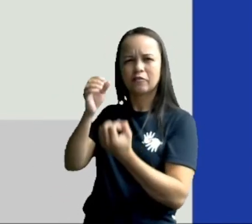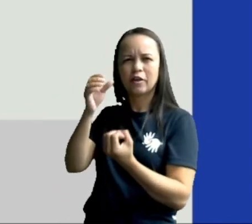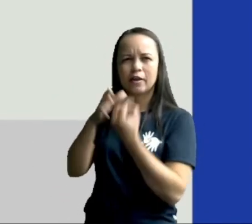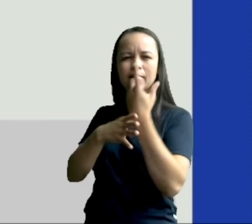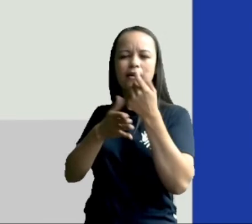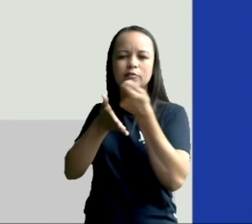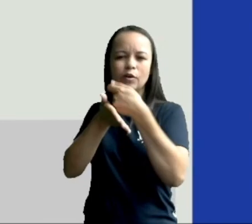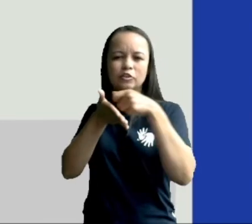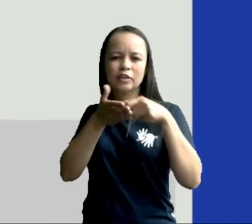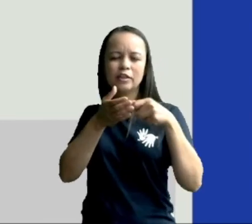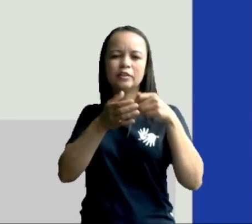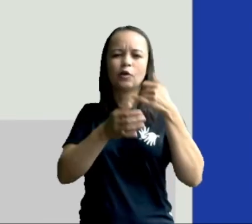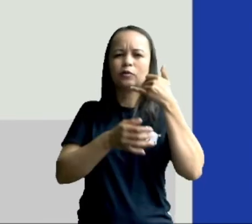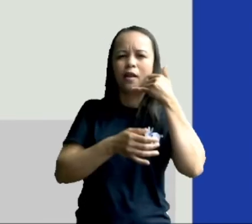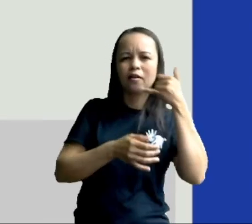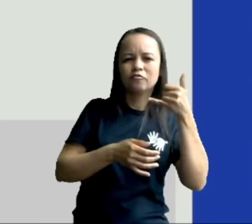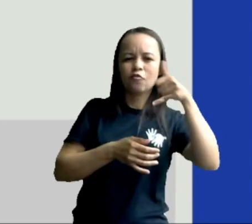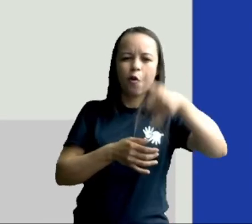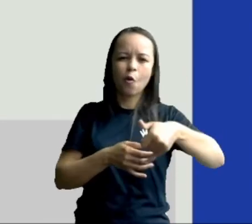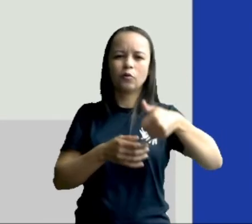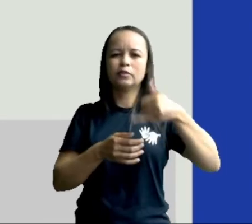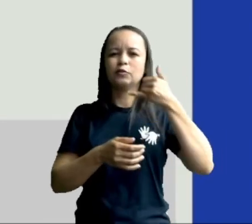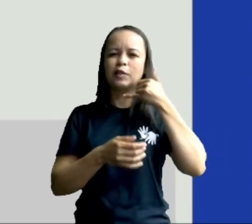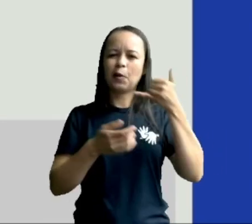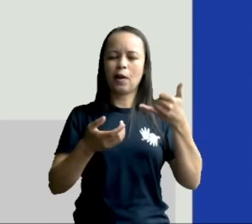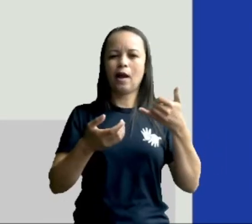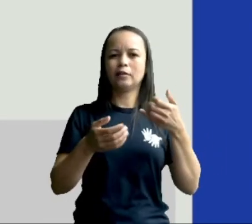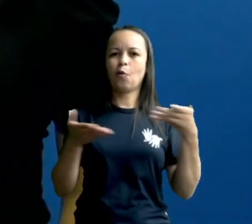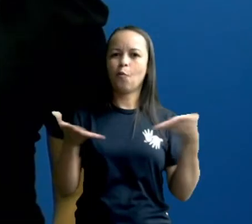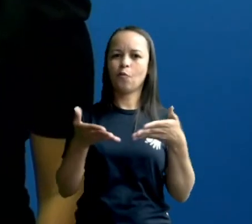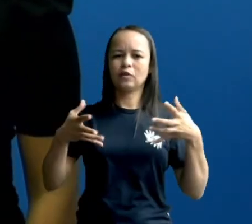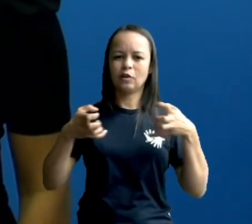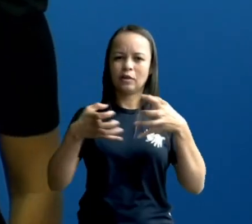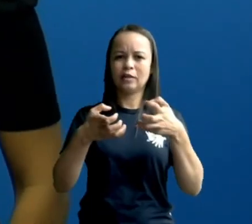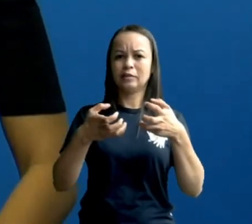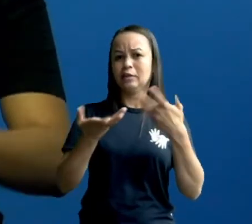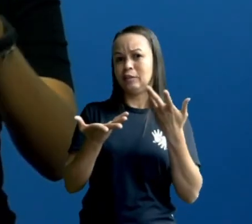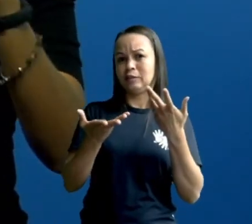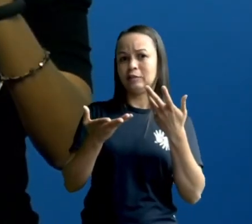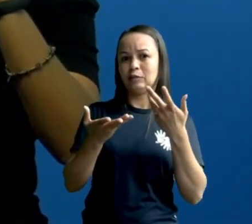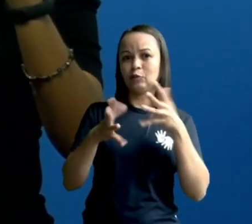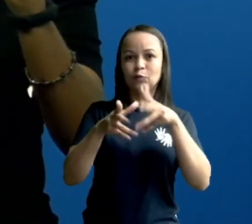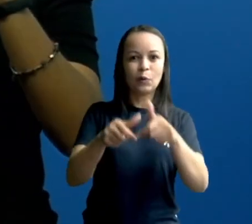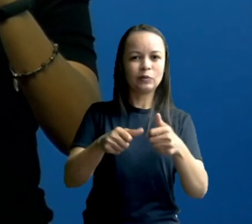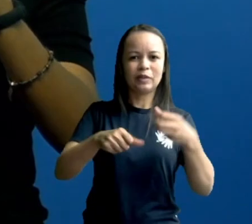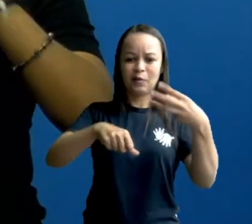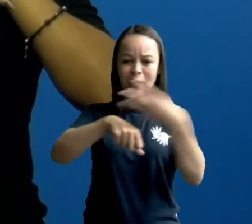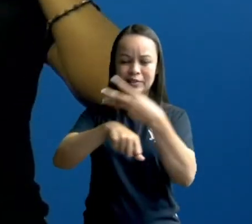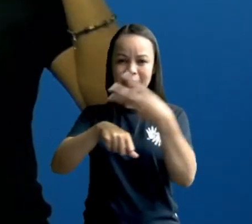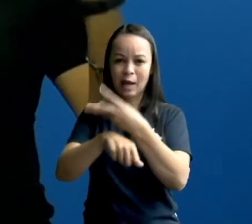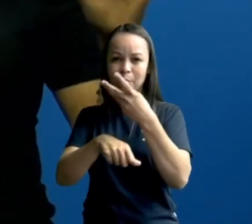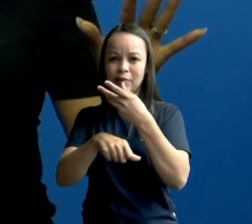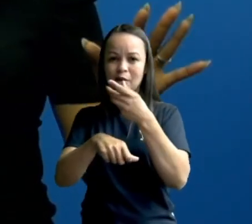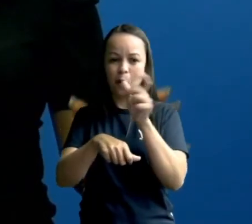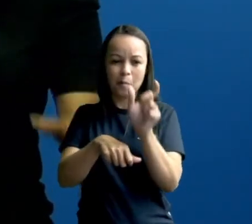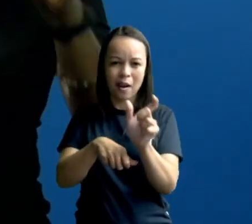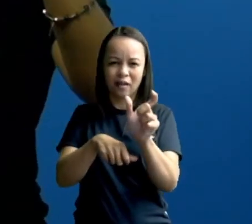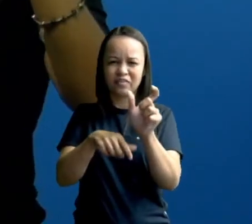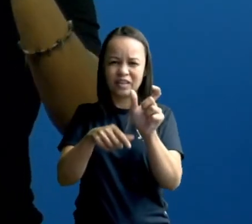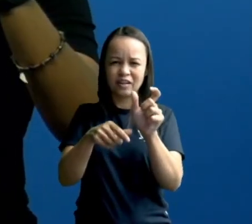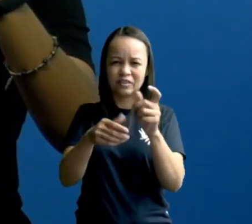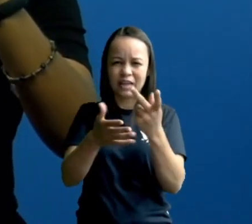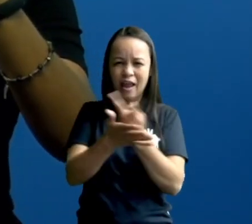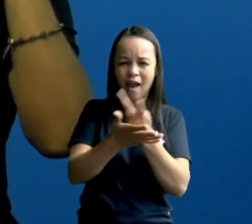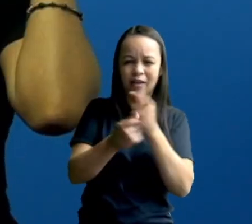veio o telefone, o celular e depois todo mundo brigando. Porque hoje o WhatsApp, uma palavrinha que você bota fora do lugar, provoca aquela briga toda,